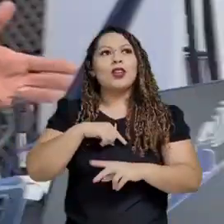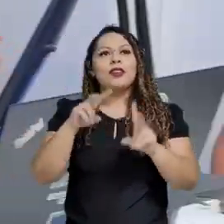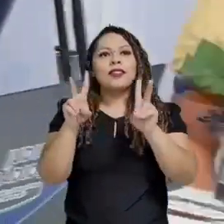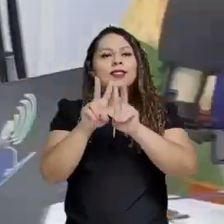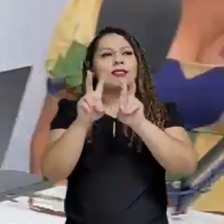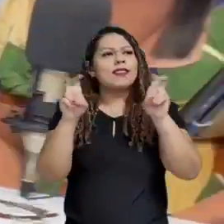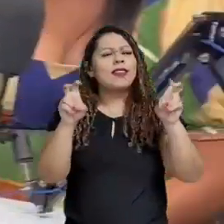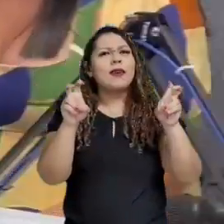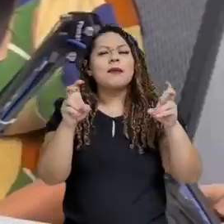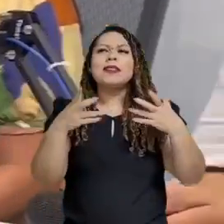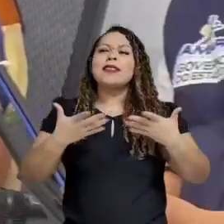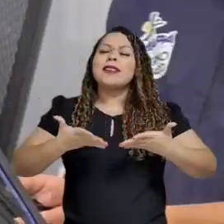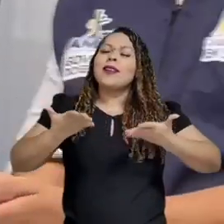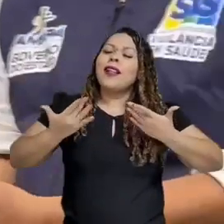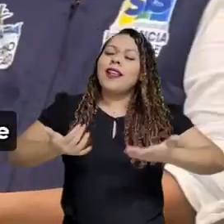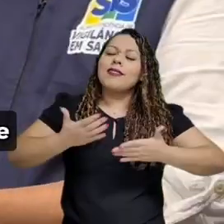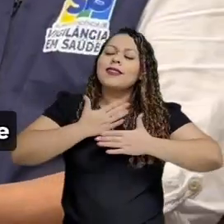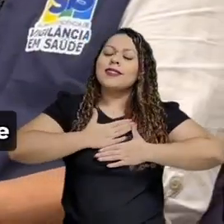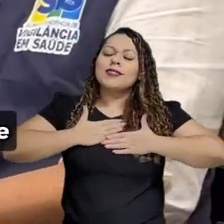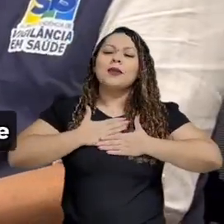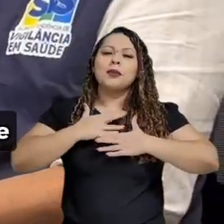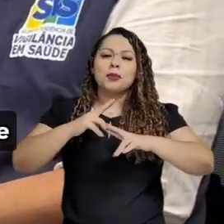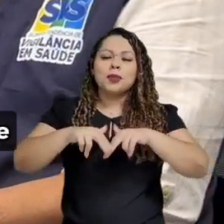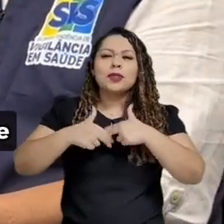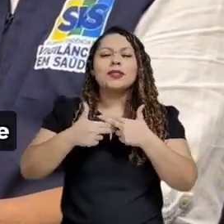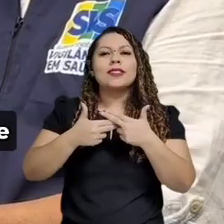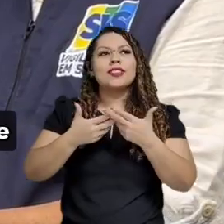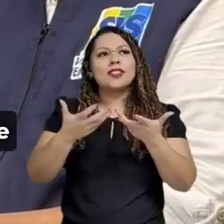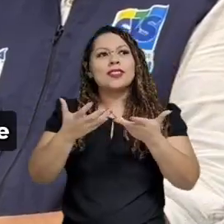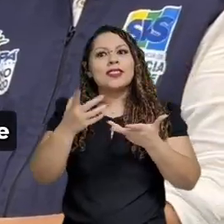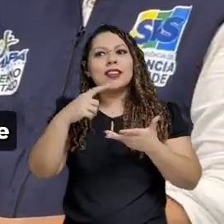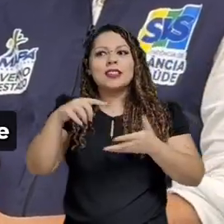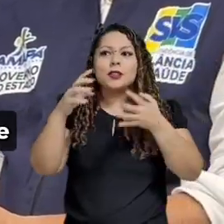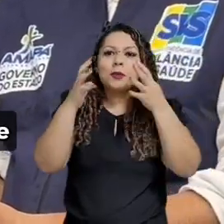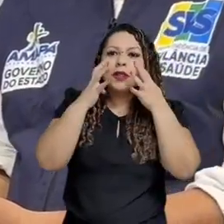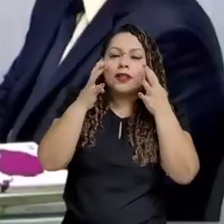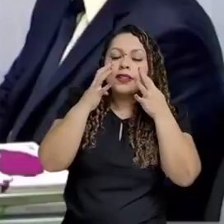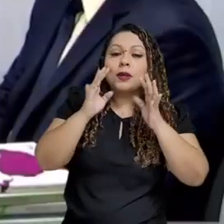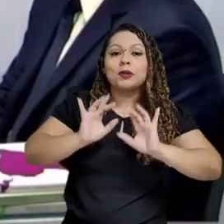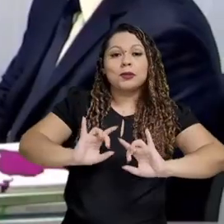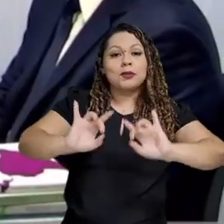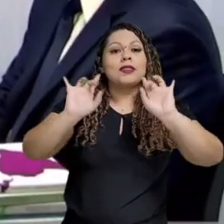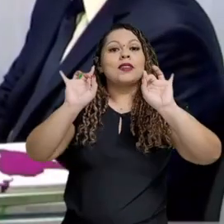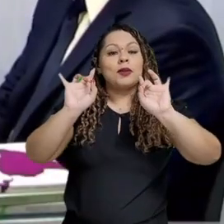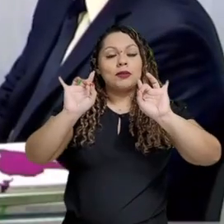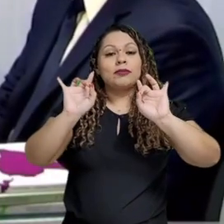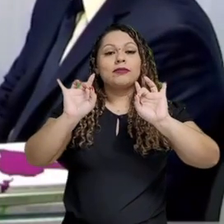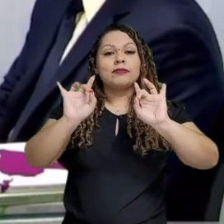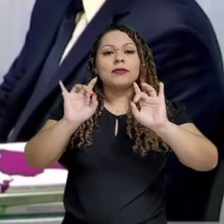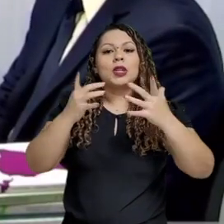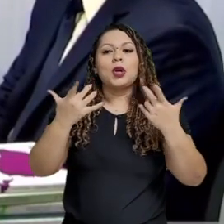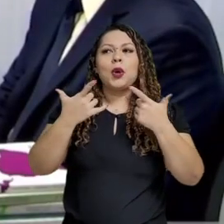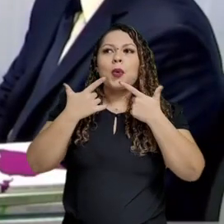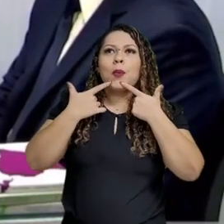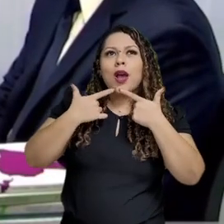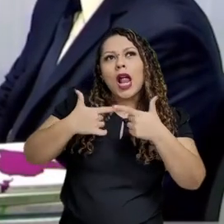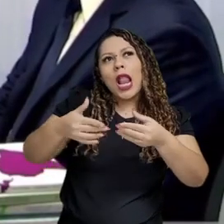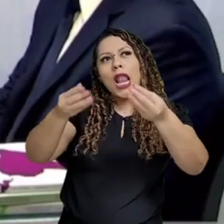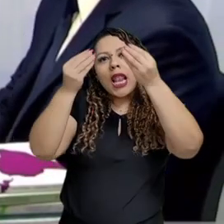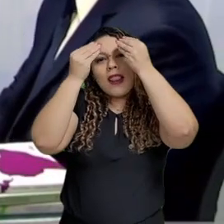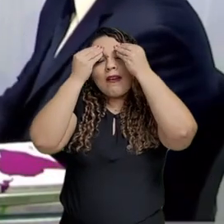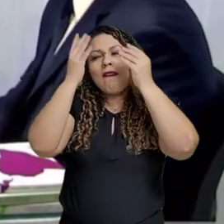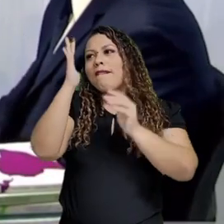o tema, qualquer tema, com leveza, né? Então a gente procura prender o nosso web ouvinte, web telespectador, com essa linguagem